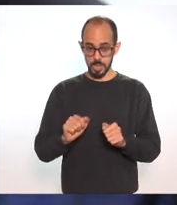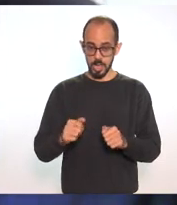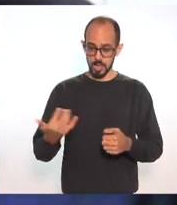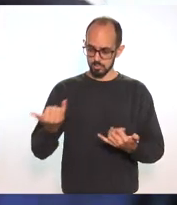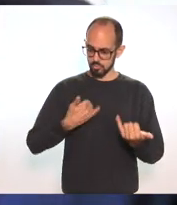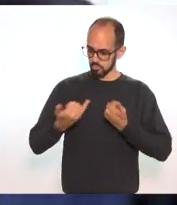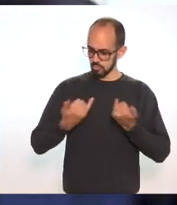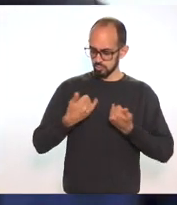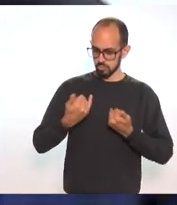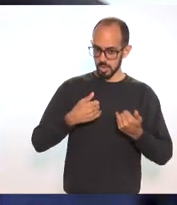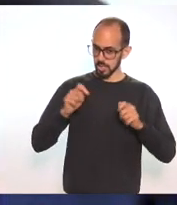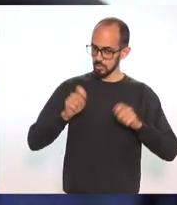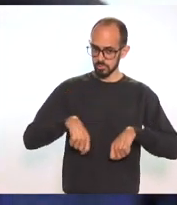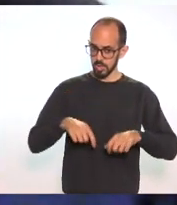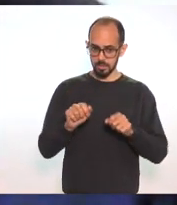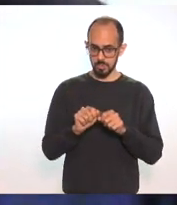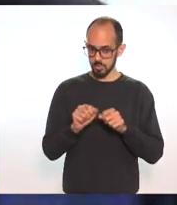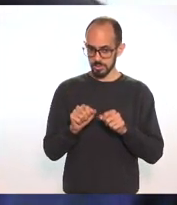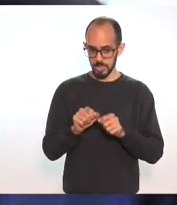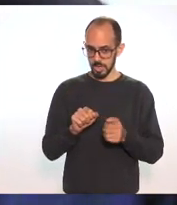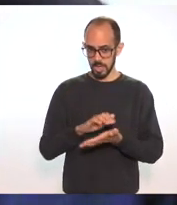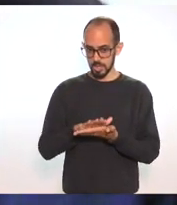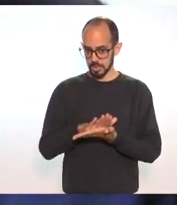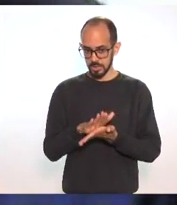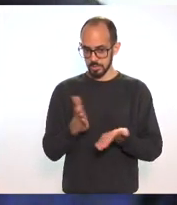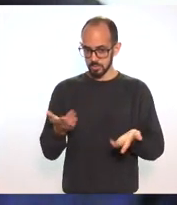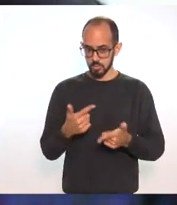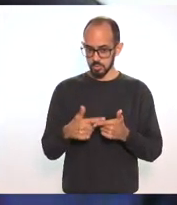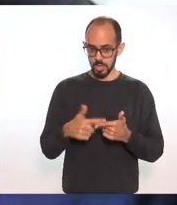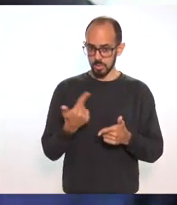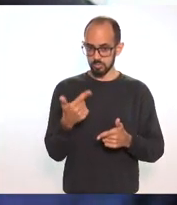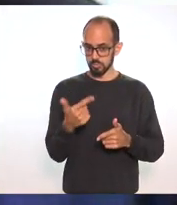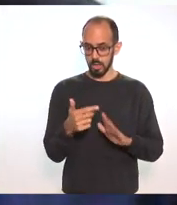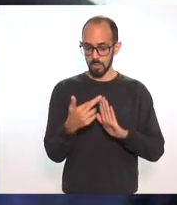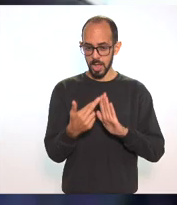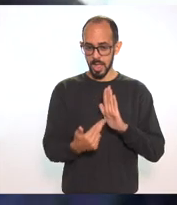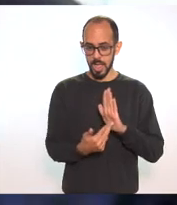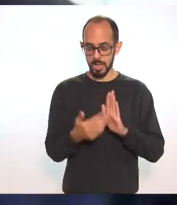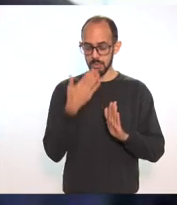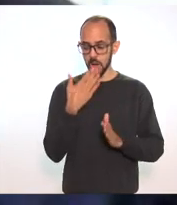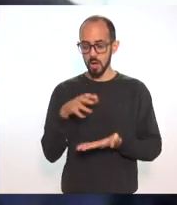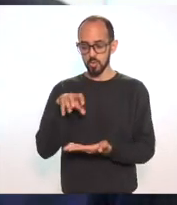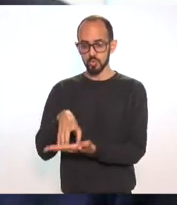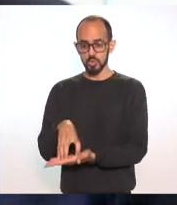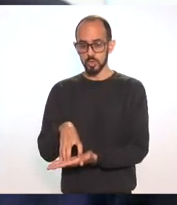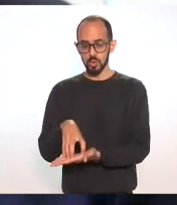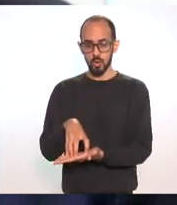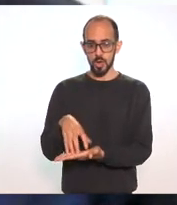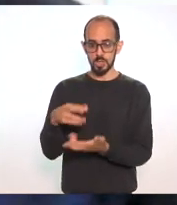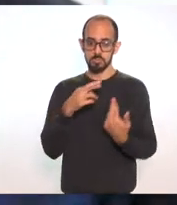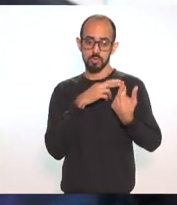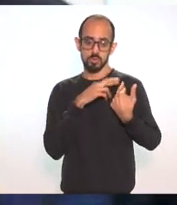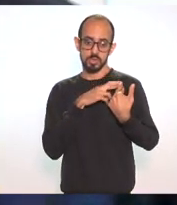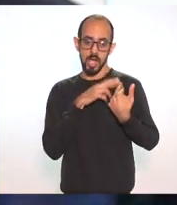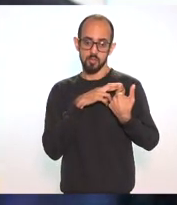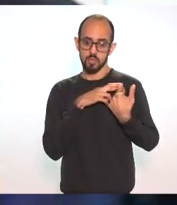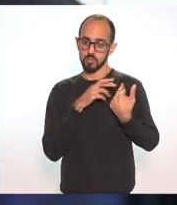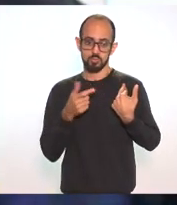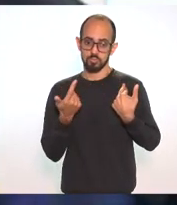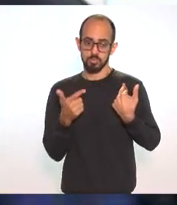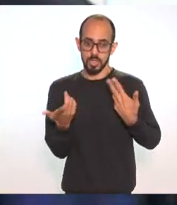para onde dar vazão, porque não tem exatamente definido nenhuma regulamentação de qual é o órgão que está responsável por isso, que é algo central